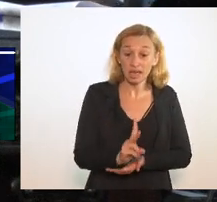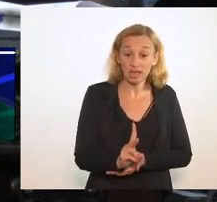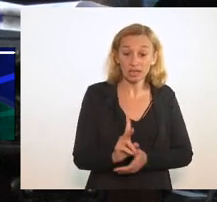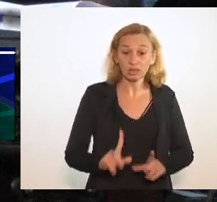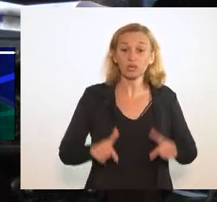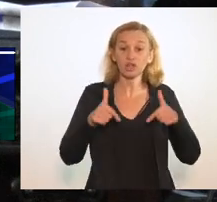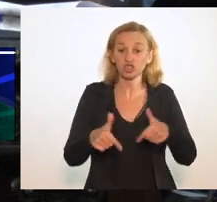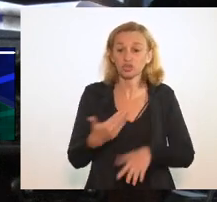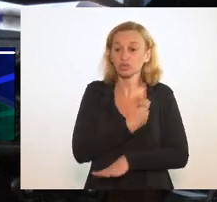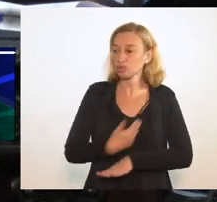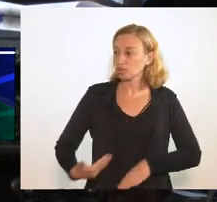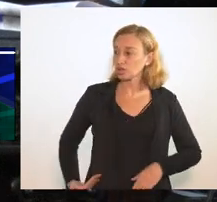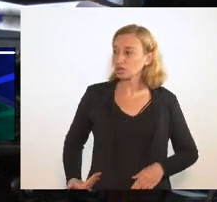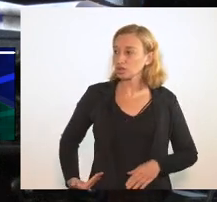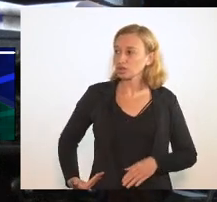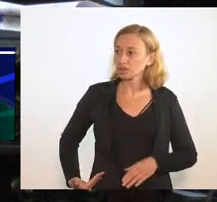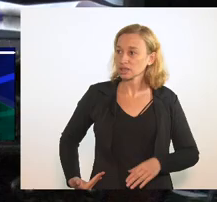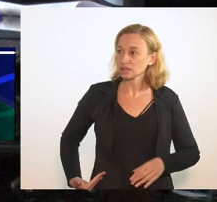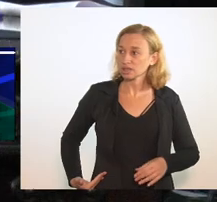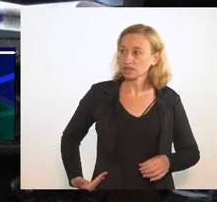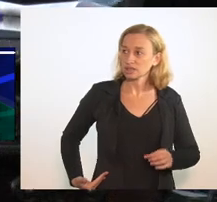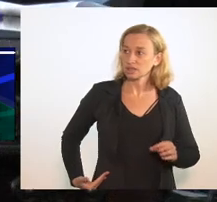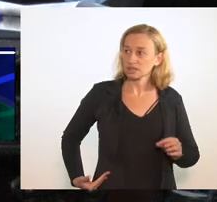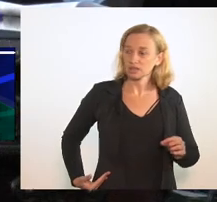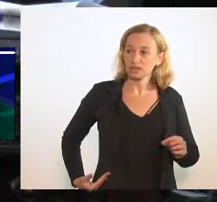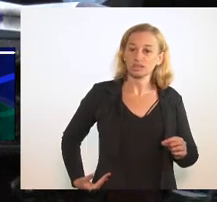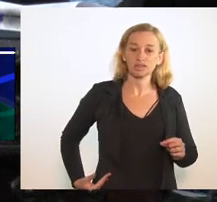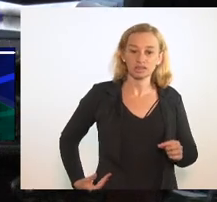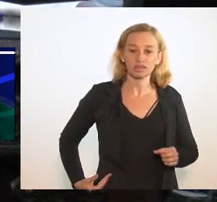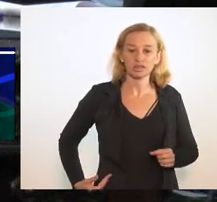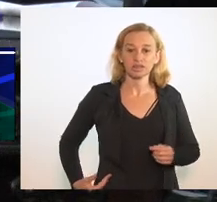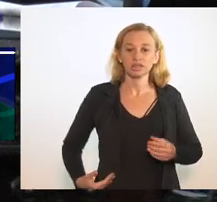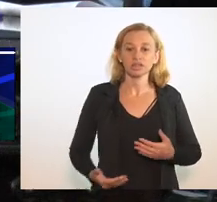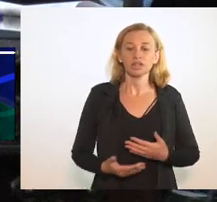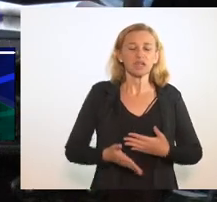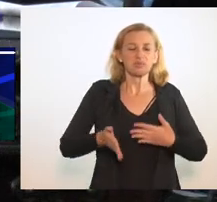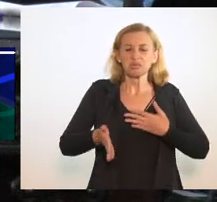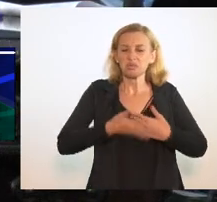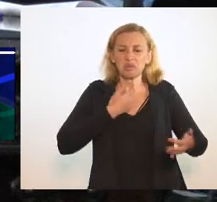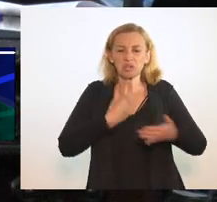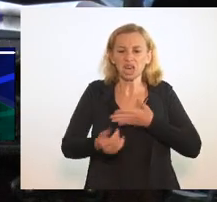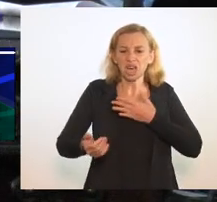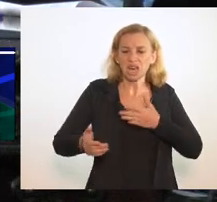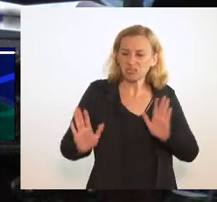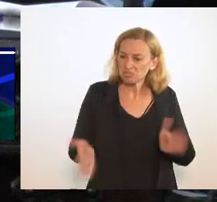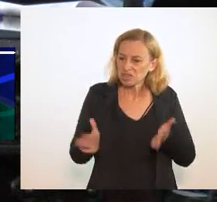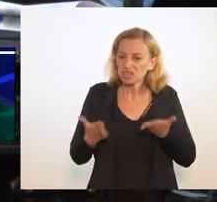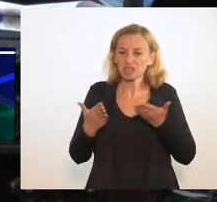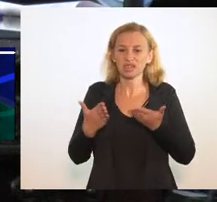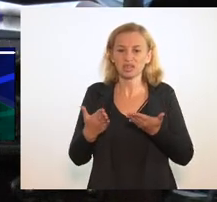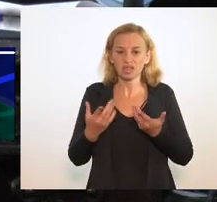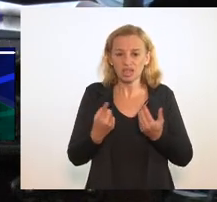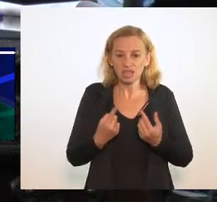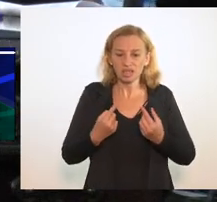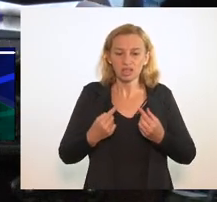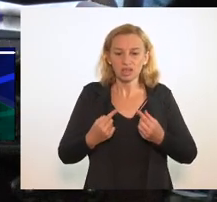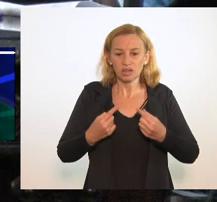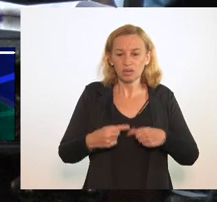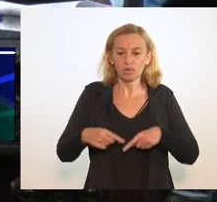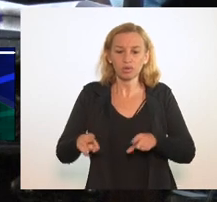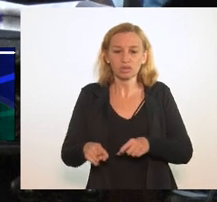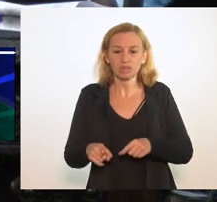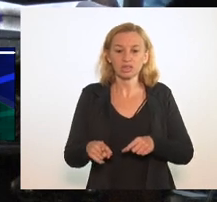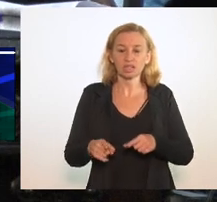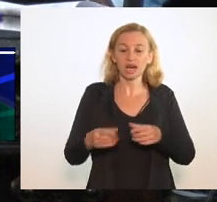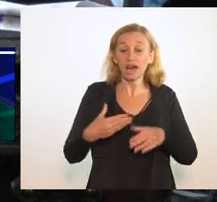do governo, não tendo sido pensadas qualquer iniciativa para enfrentar os efeitos da